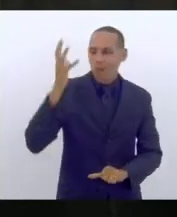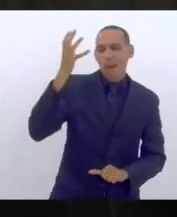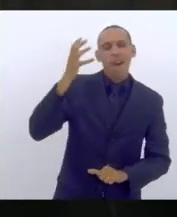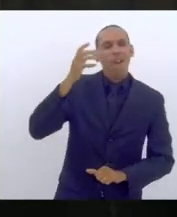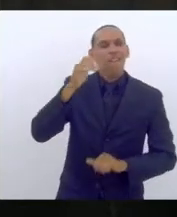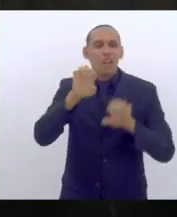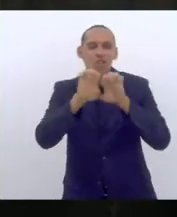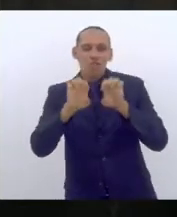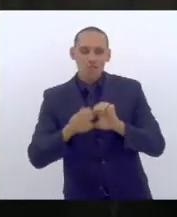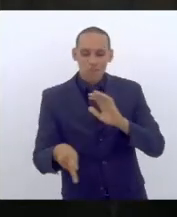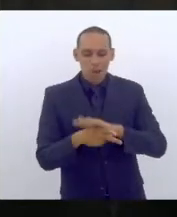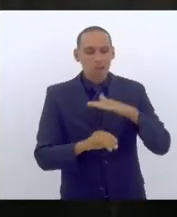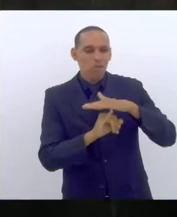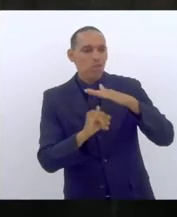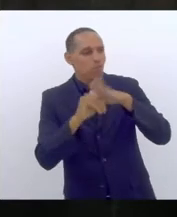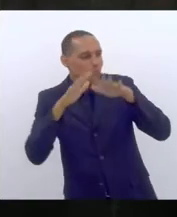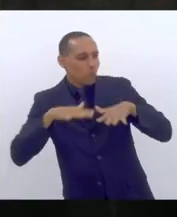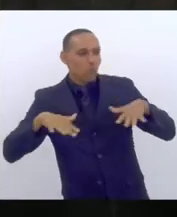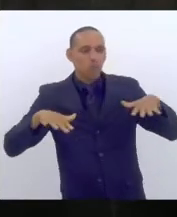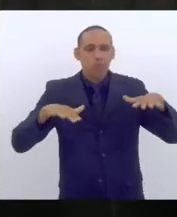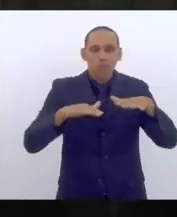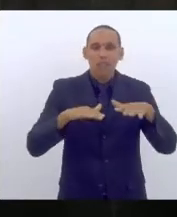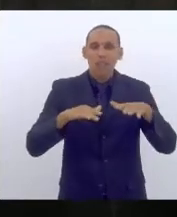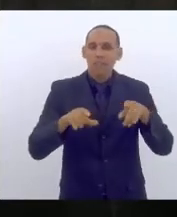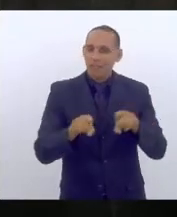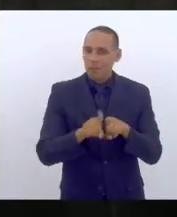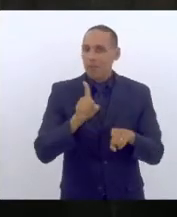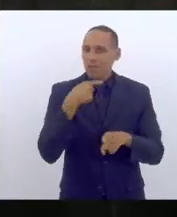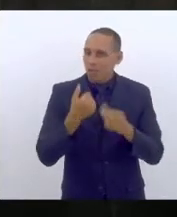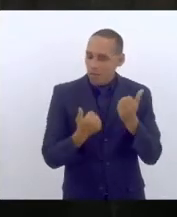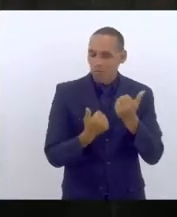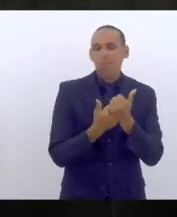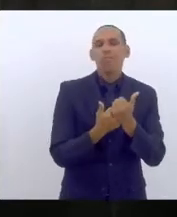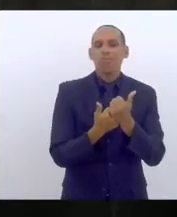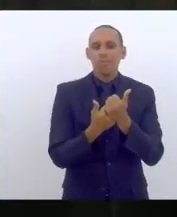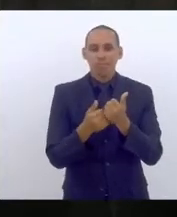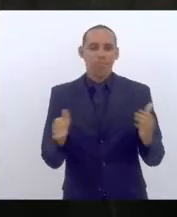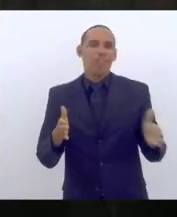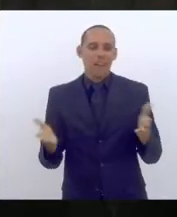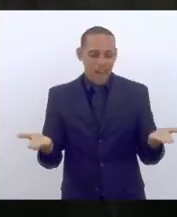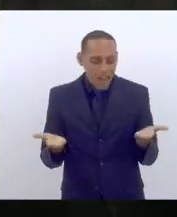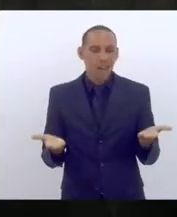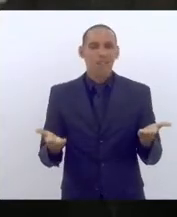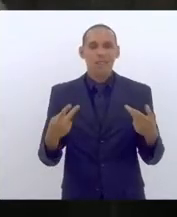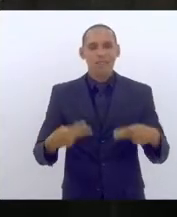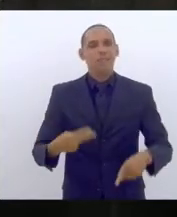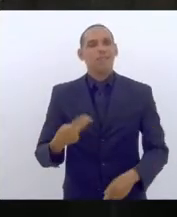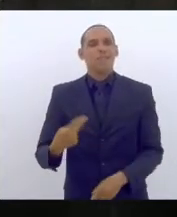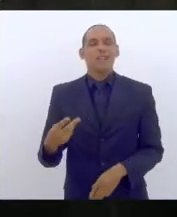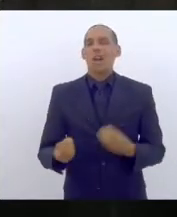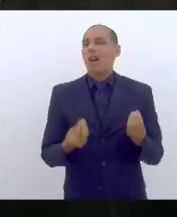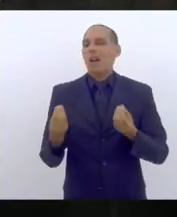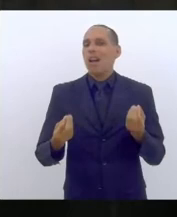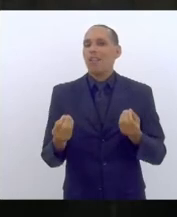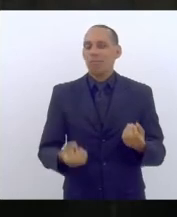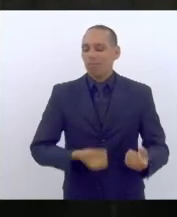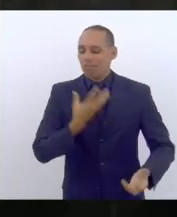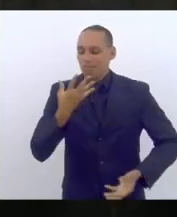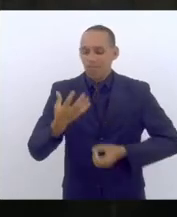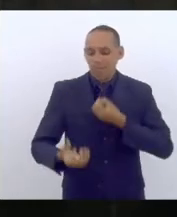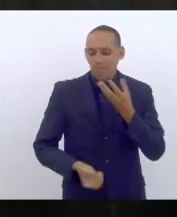estruturas institucionais e a contribuição do o mandato para essa casa é a partir dessa inspiração